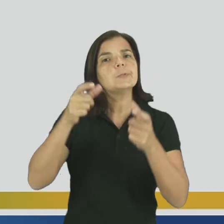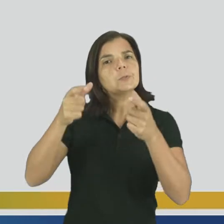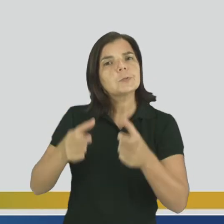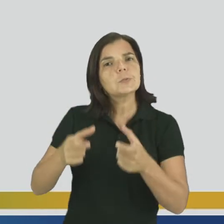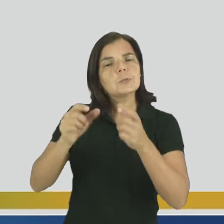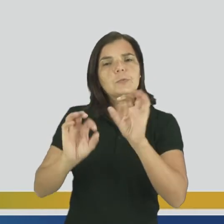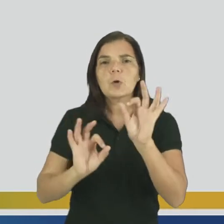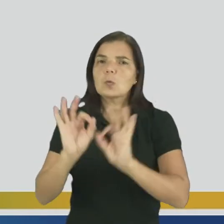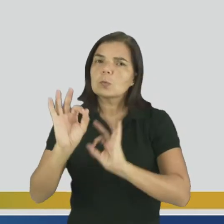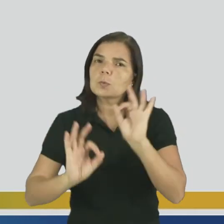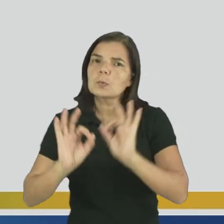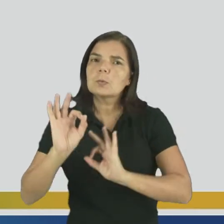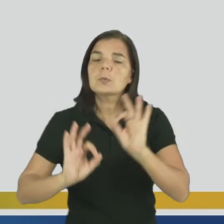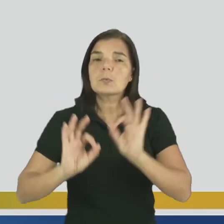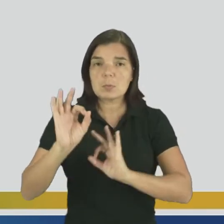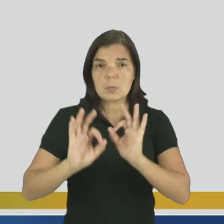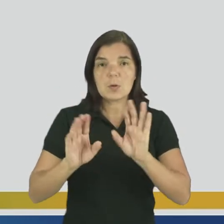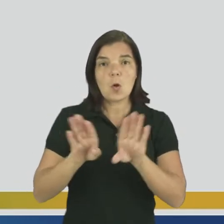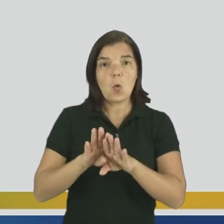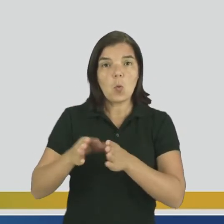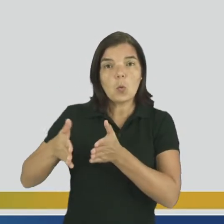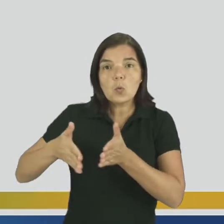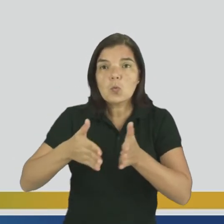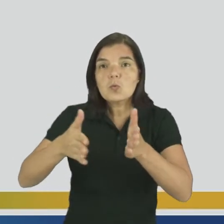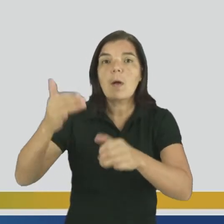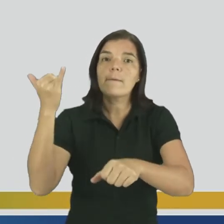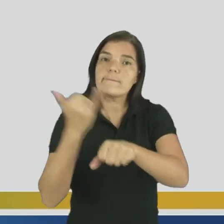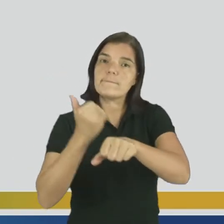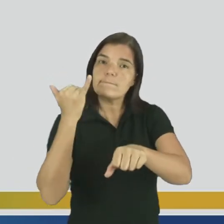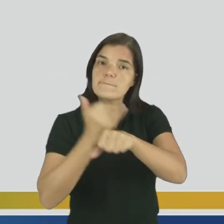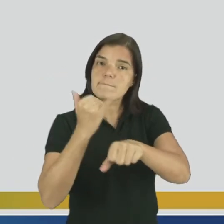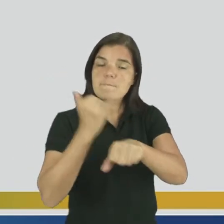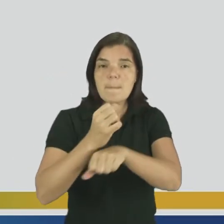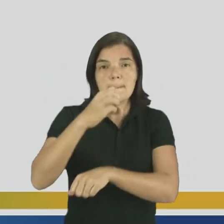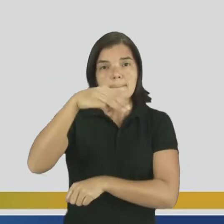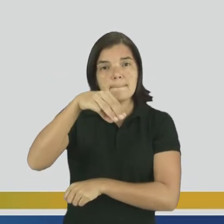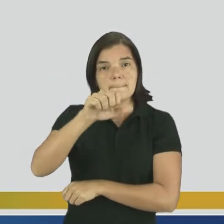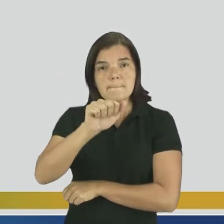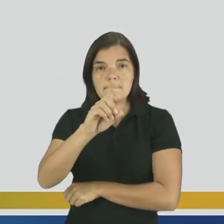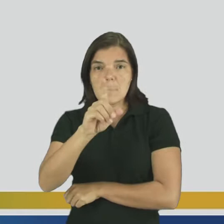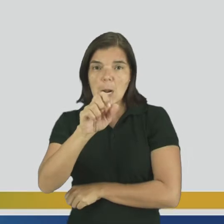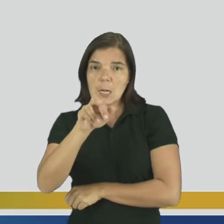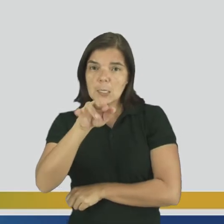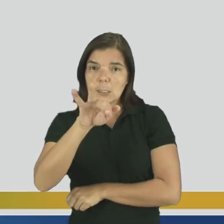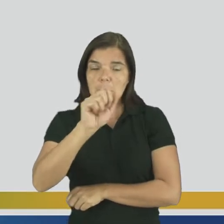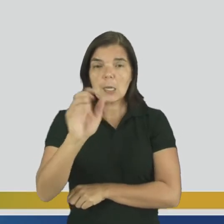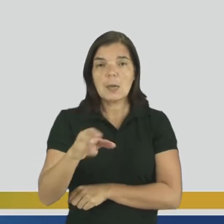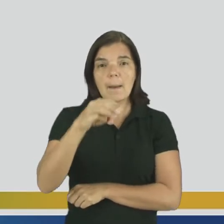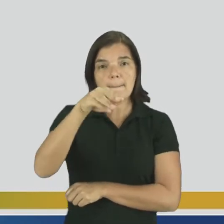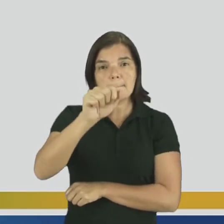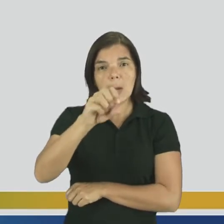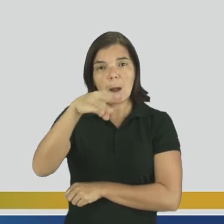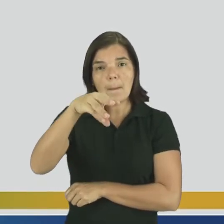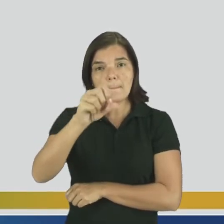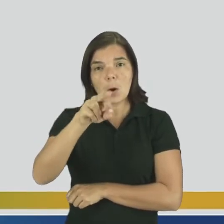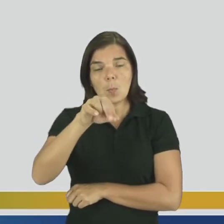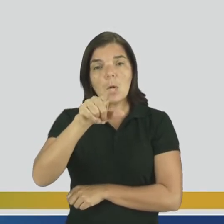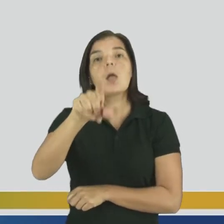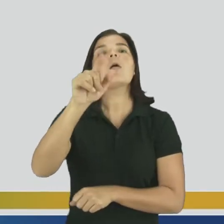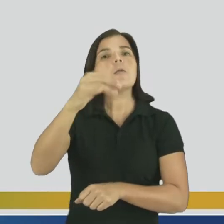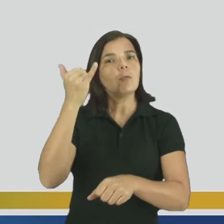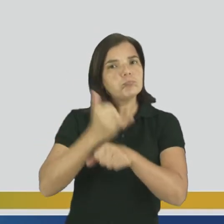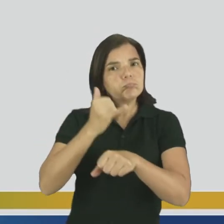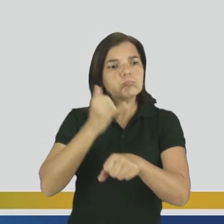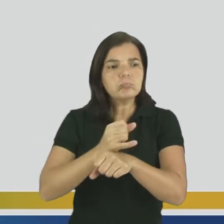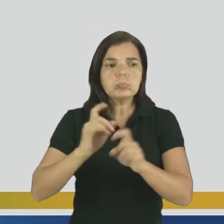foi construída uma estrada de ferro chamada Madeira Mamoré. Né? E essa estrada de ferro foi uma das